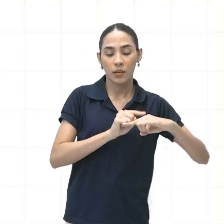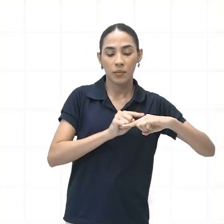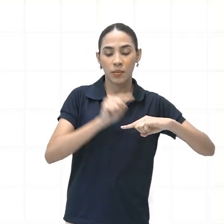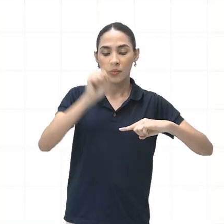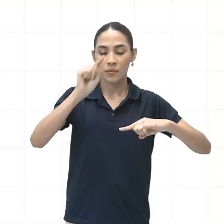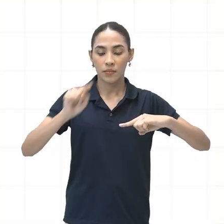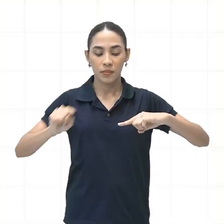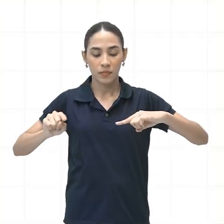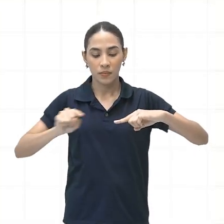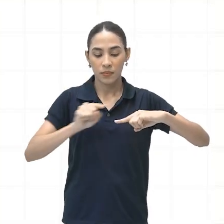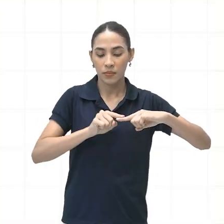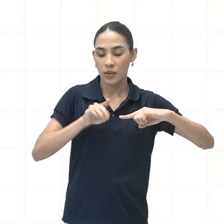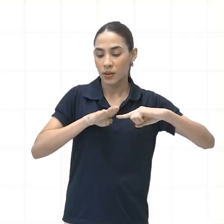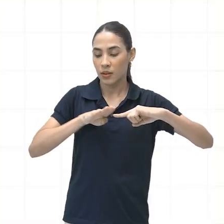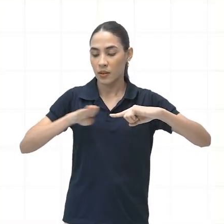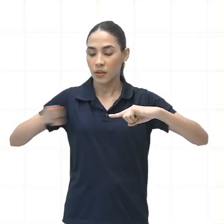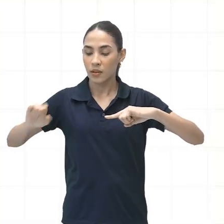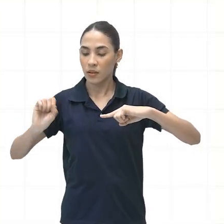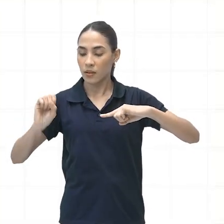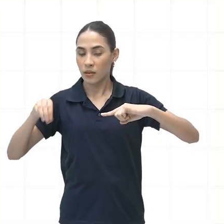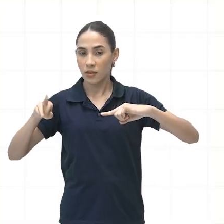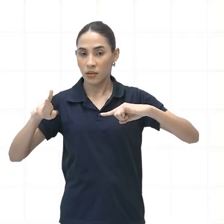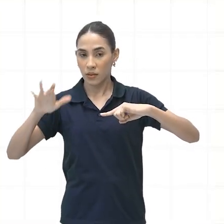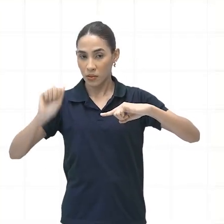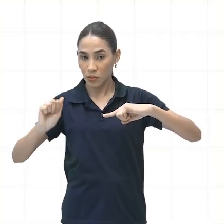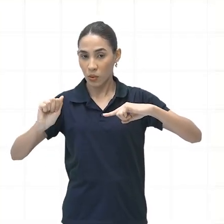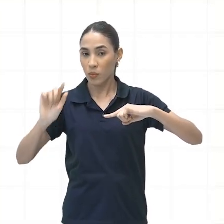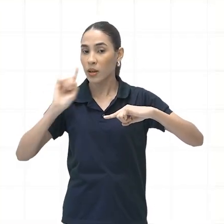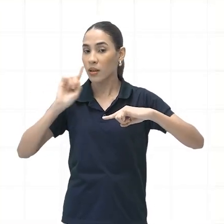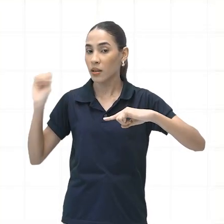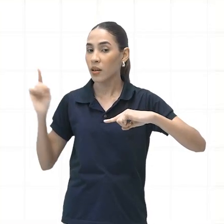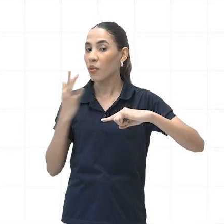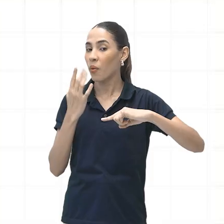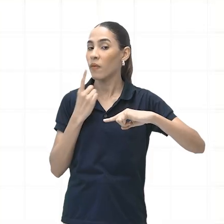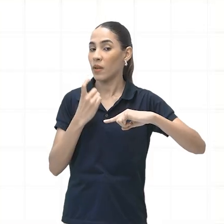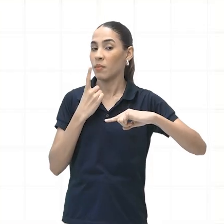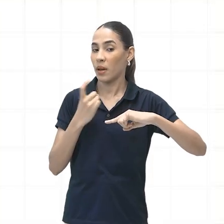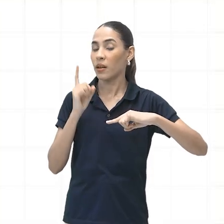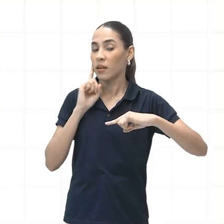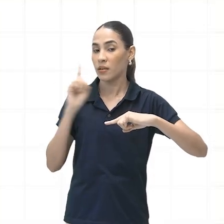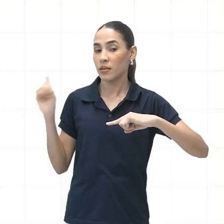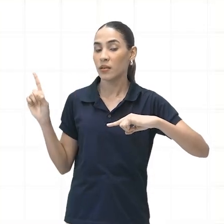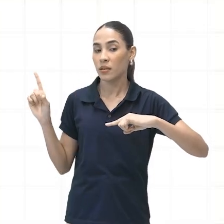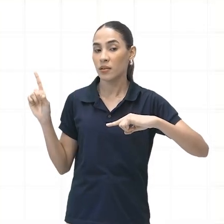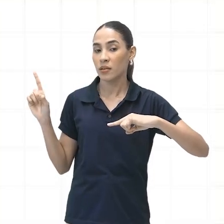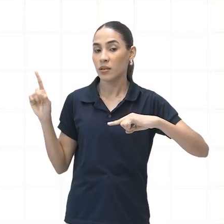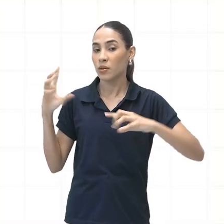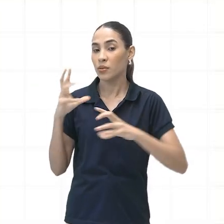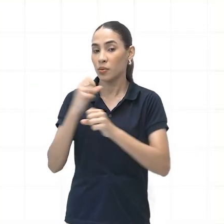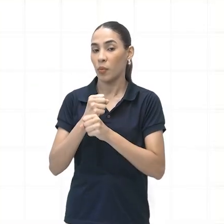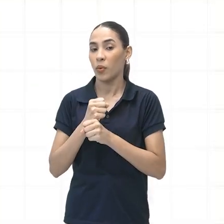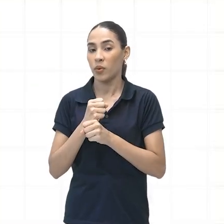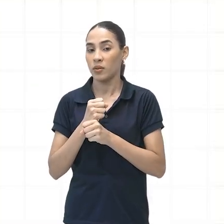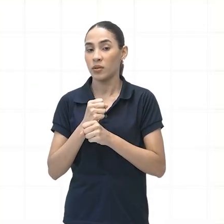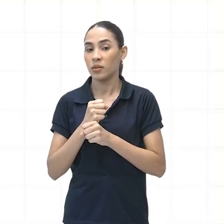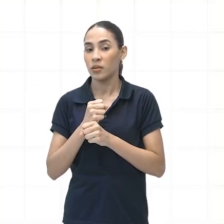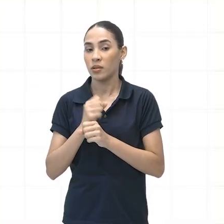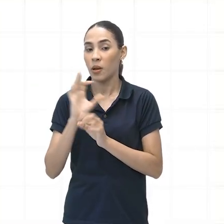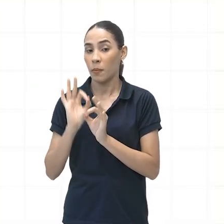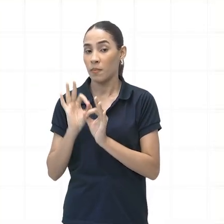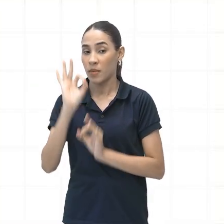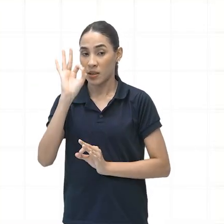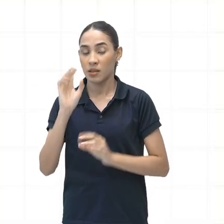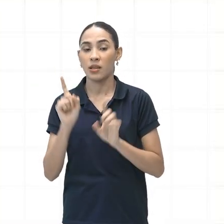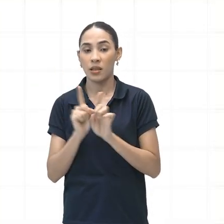raio solar, né? Lembrando que a sombra é esse pedaço aqui, né? E aí ele somou com essa medida